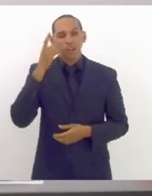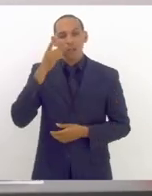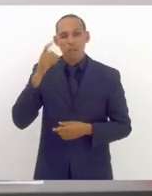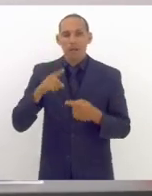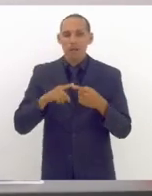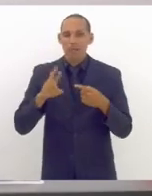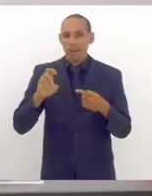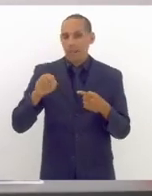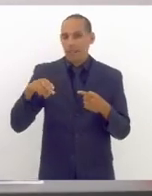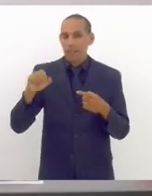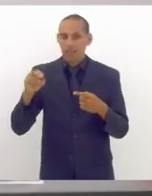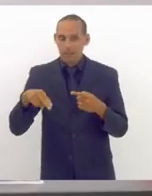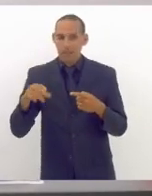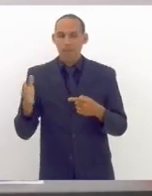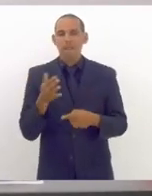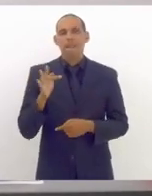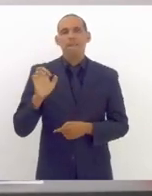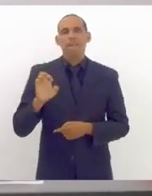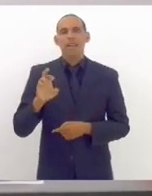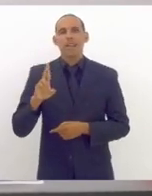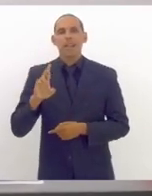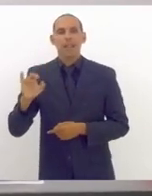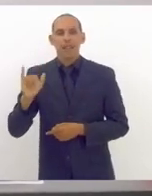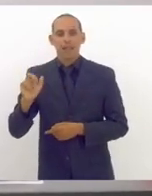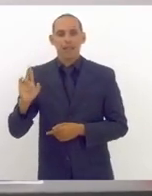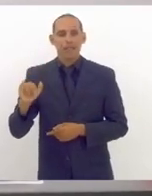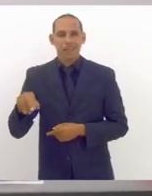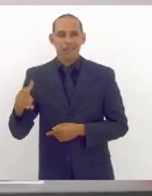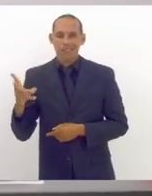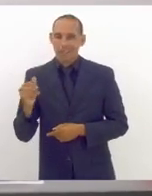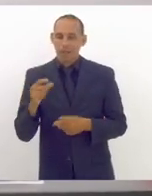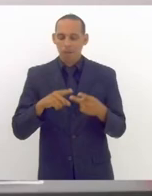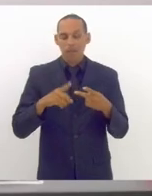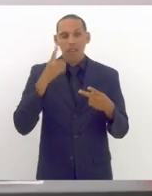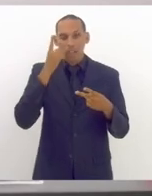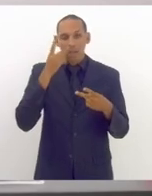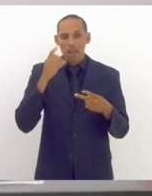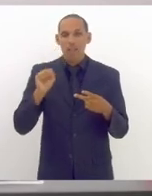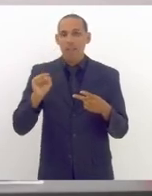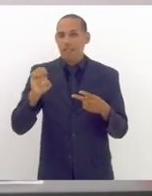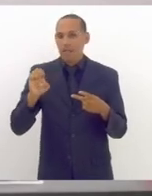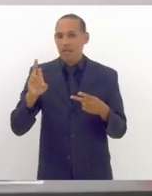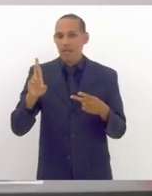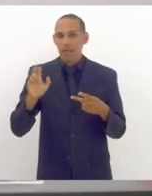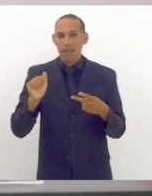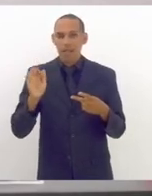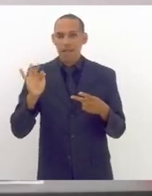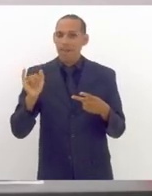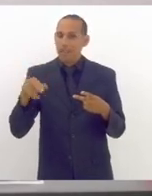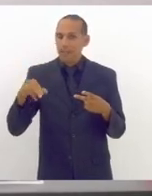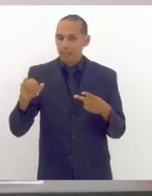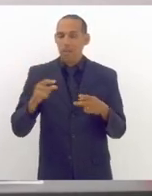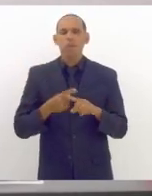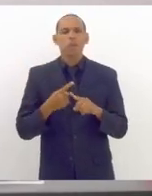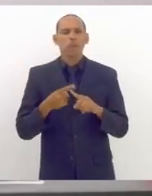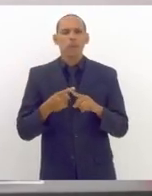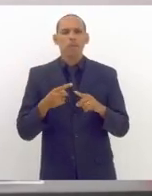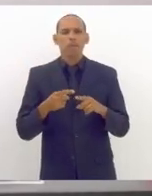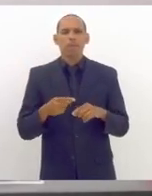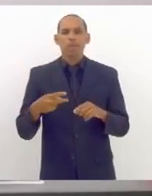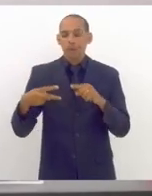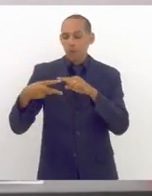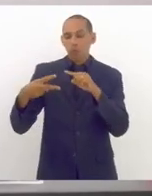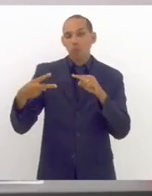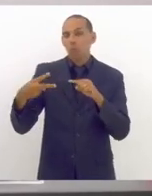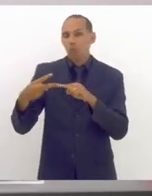deputado Renan Ferreirinha quanto do deputado Serafim por quê veja bem Existem duas questões